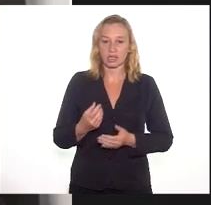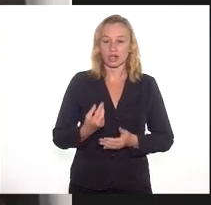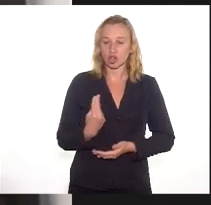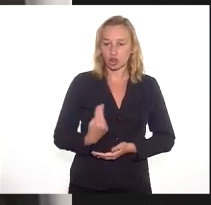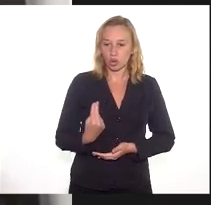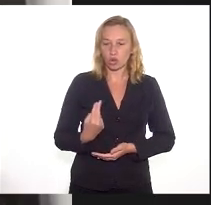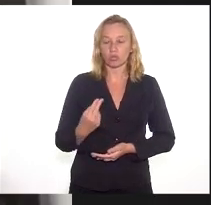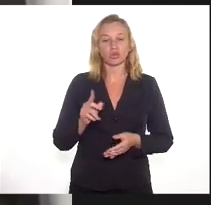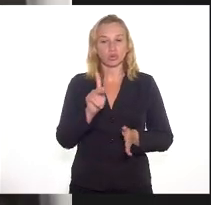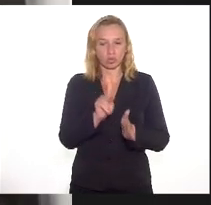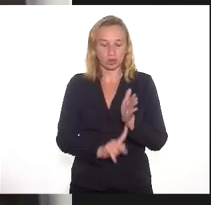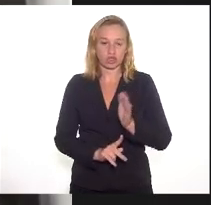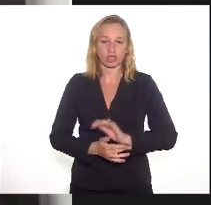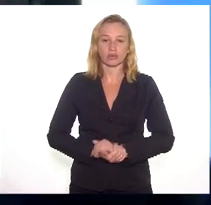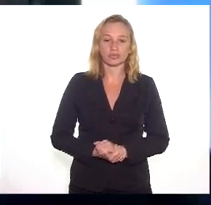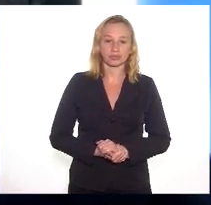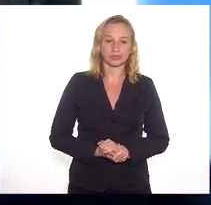do projeto.